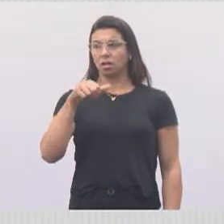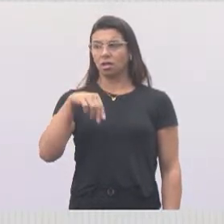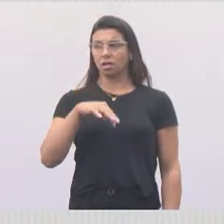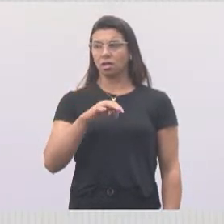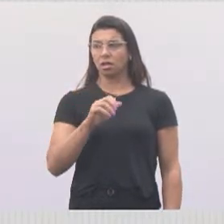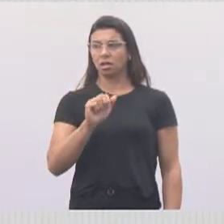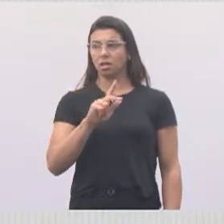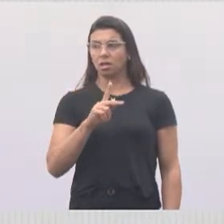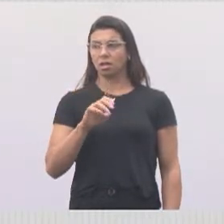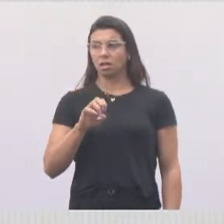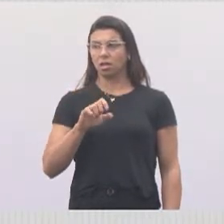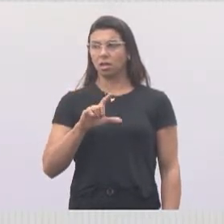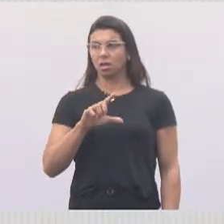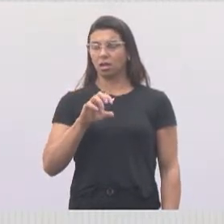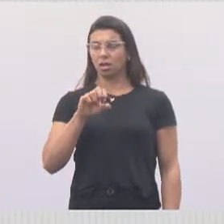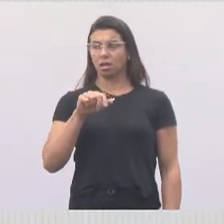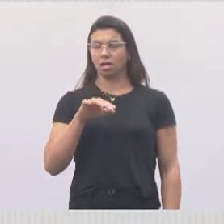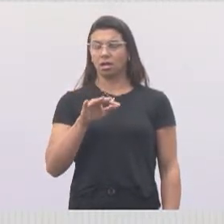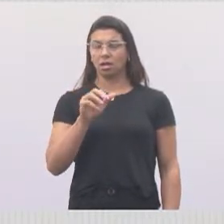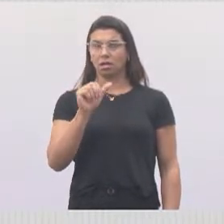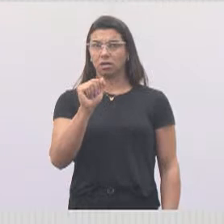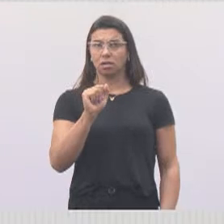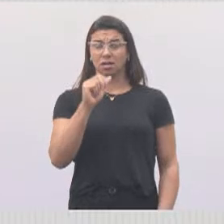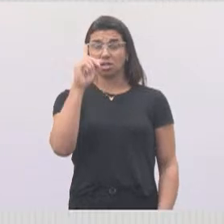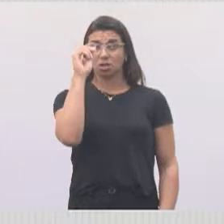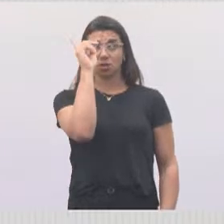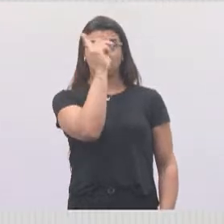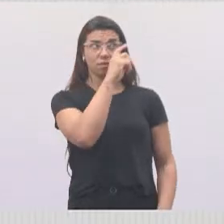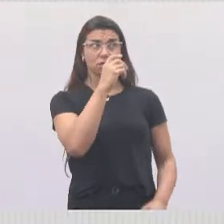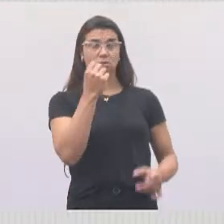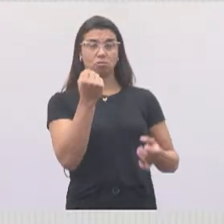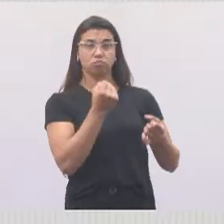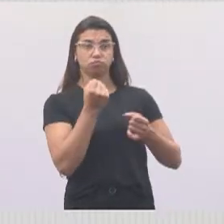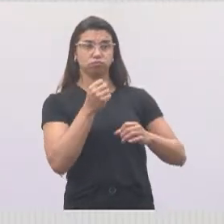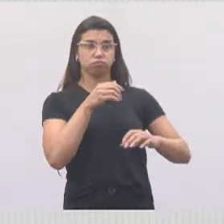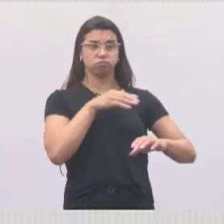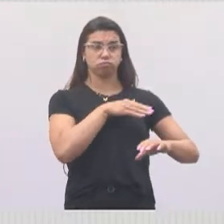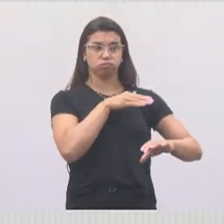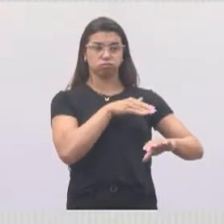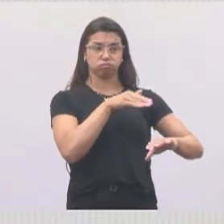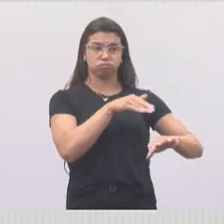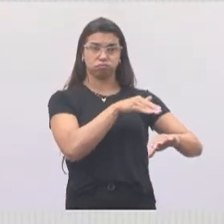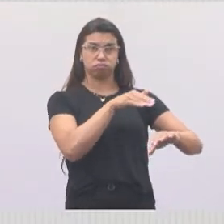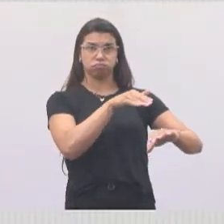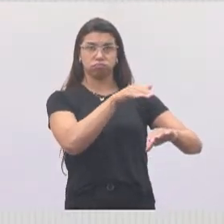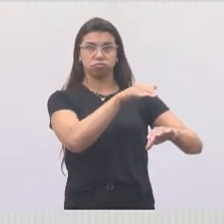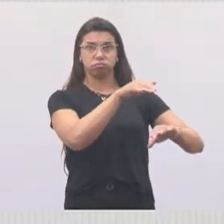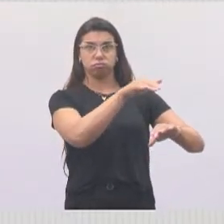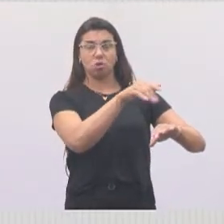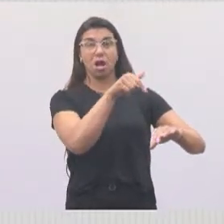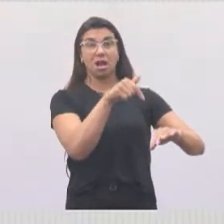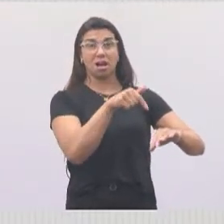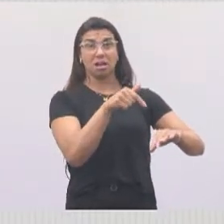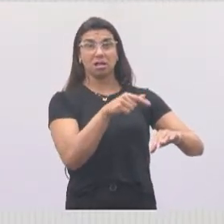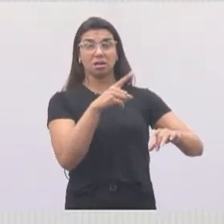difícil para os carros passarem. Já entramos em contato com a equipe